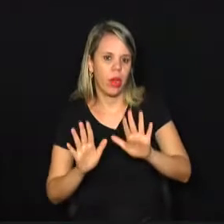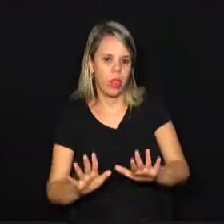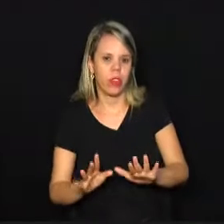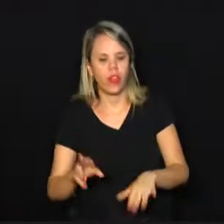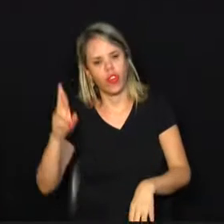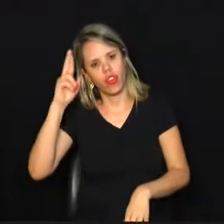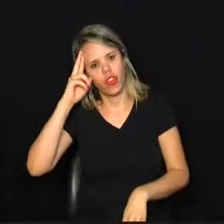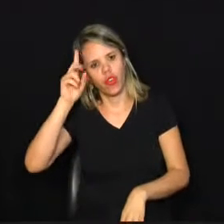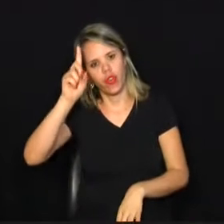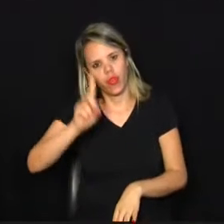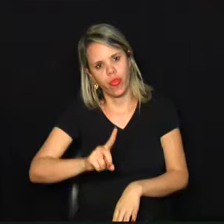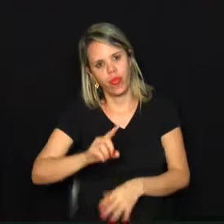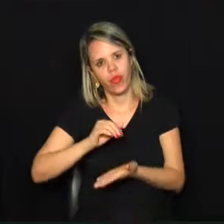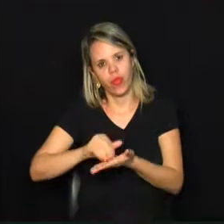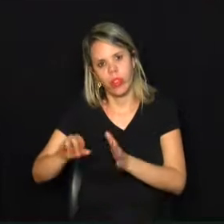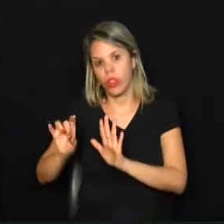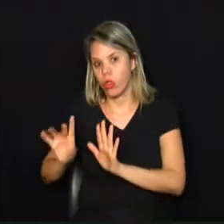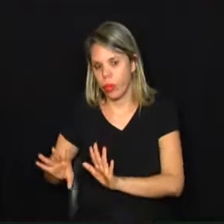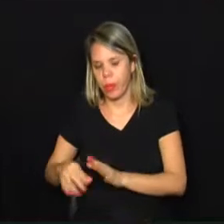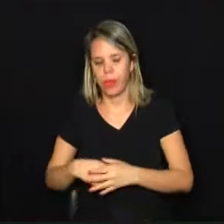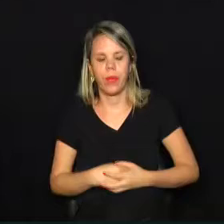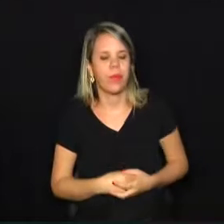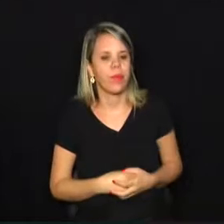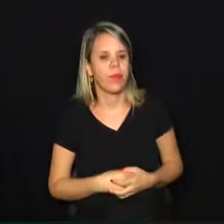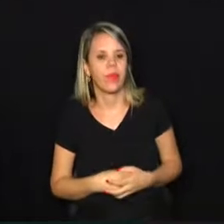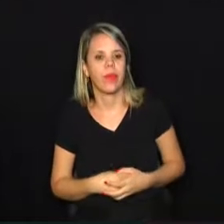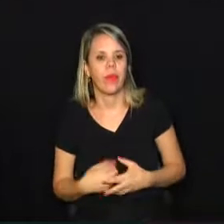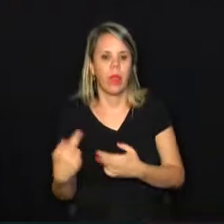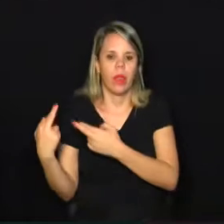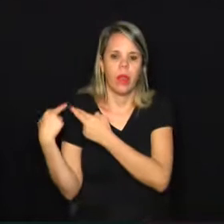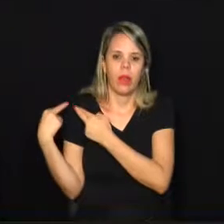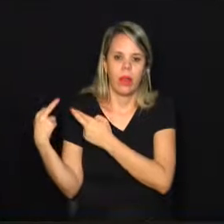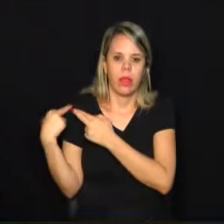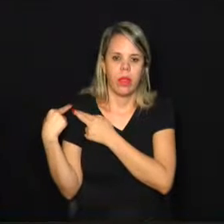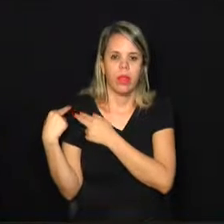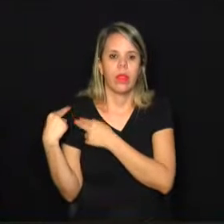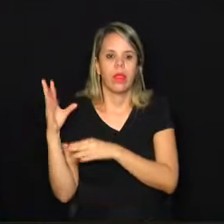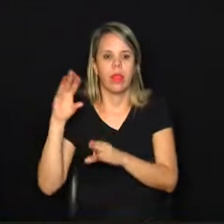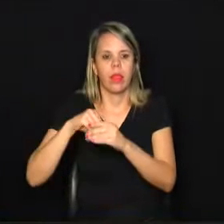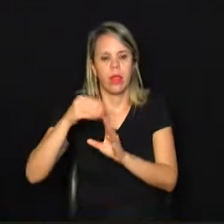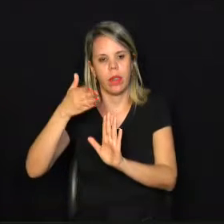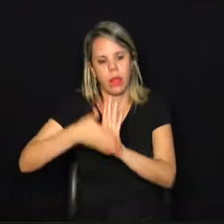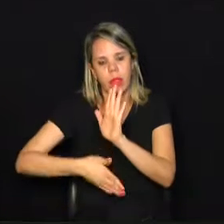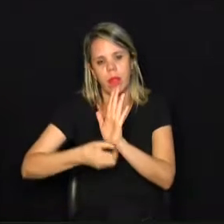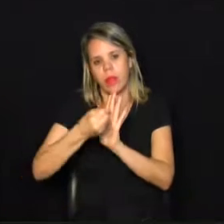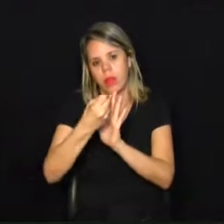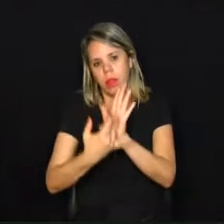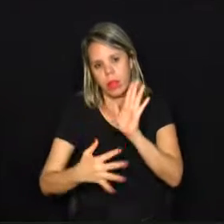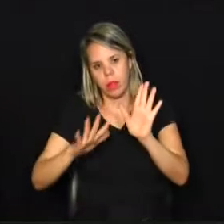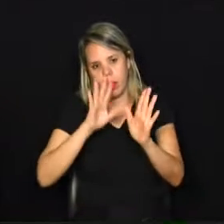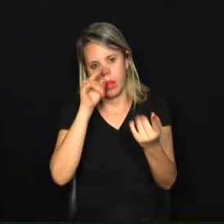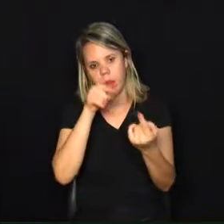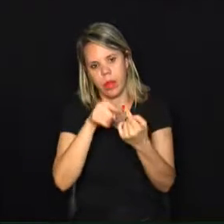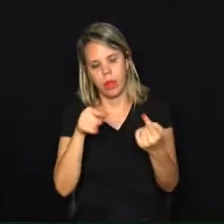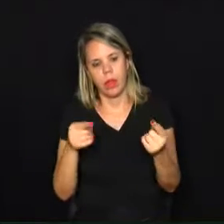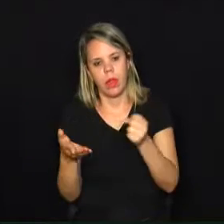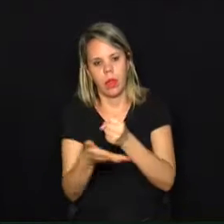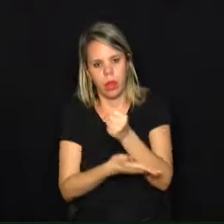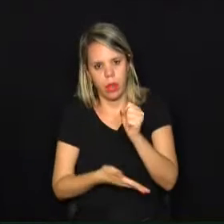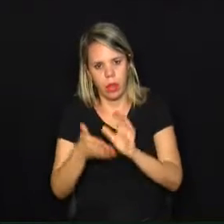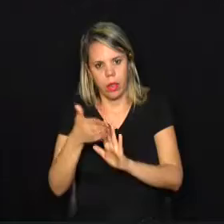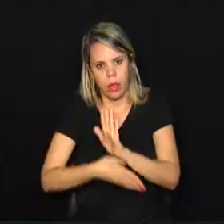chefia e assessoramento. E as atribuições devem estar descritas de forma clara e objetiva. Então, baseado